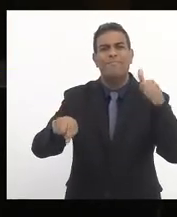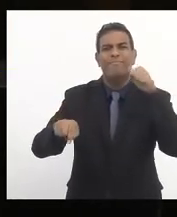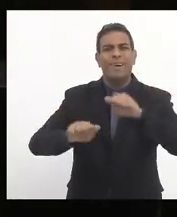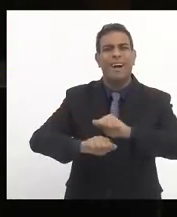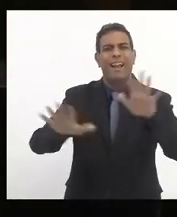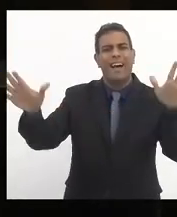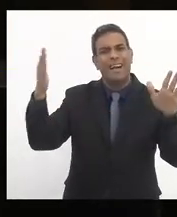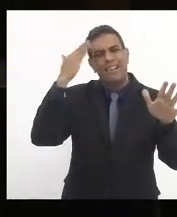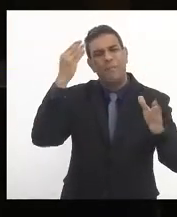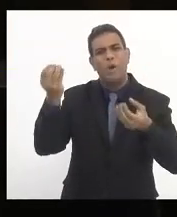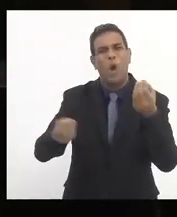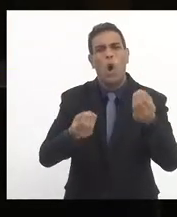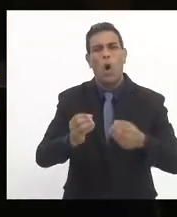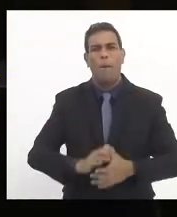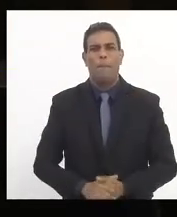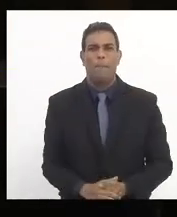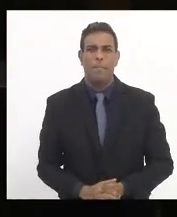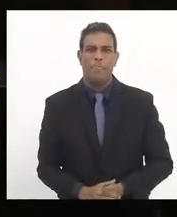consciência daquilo.